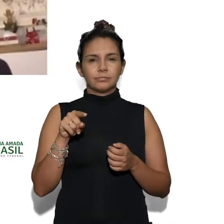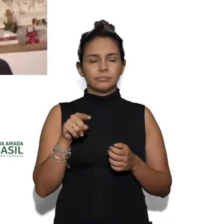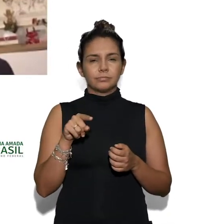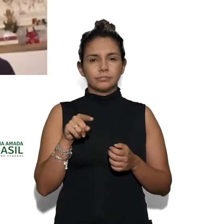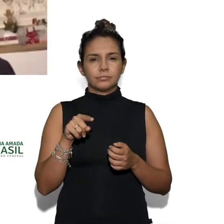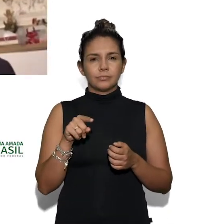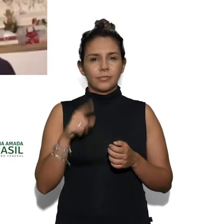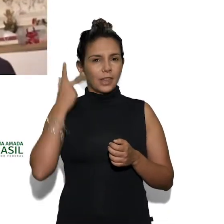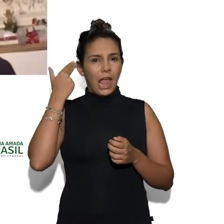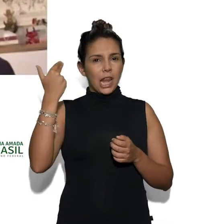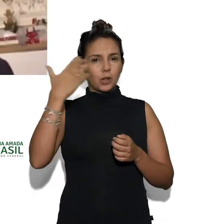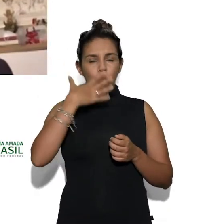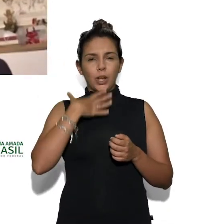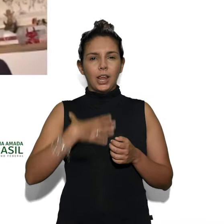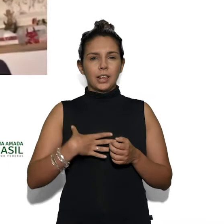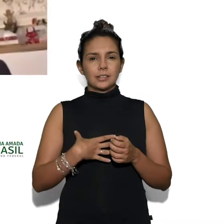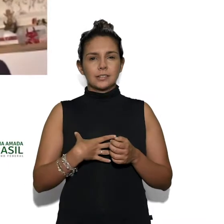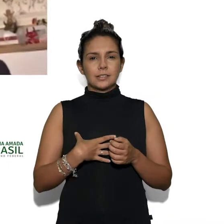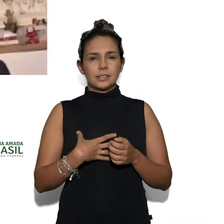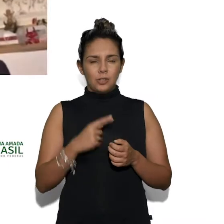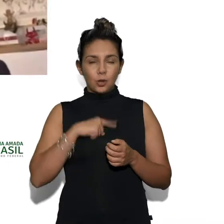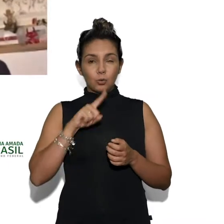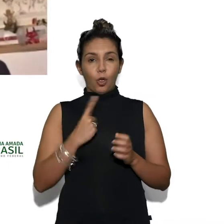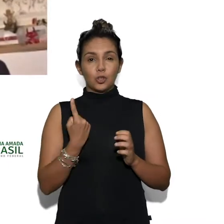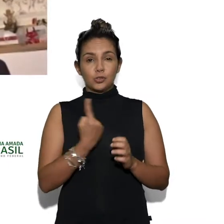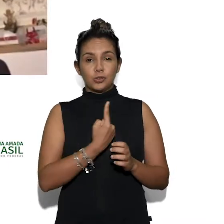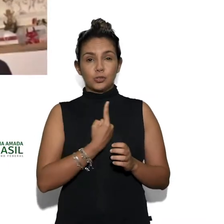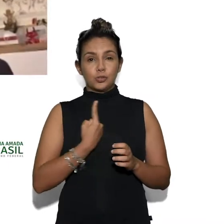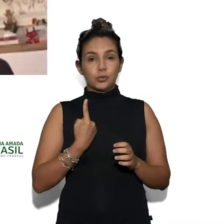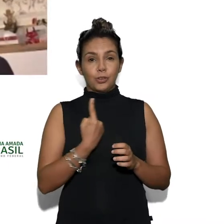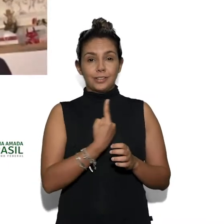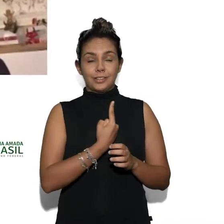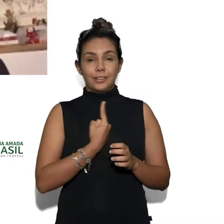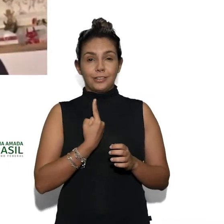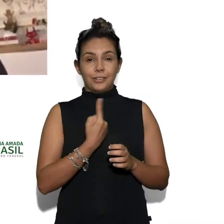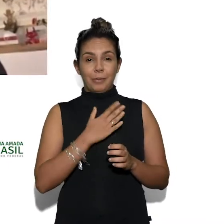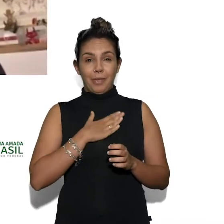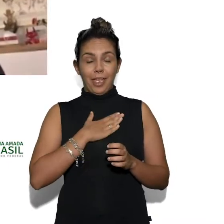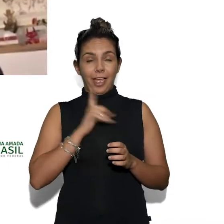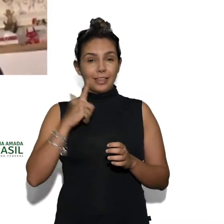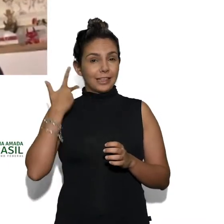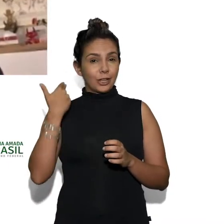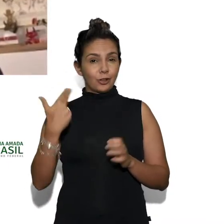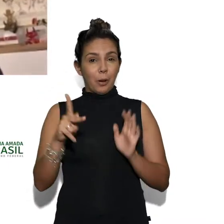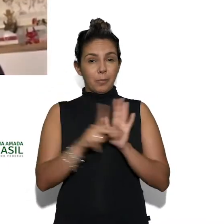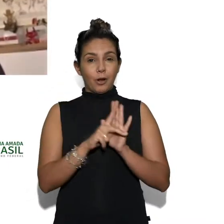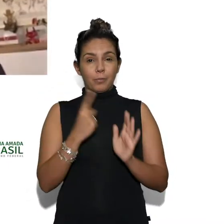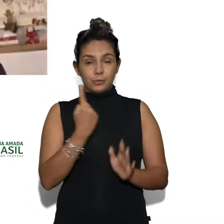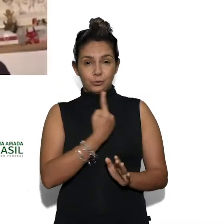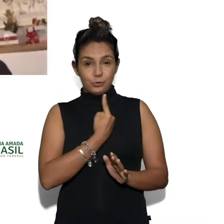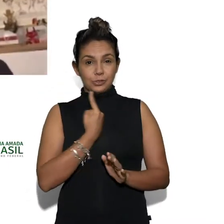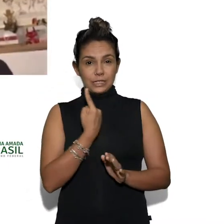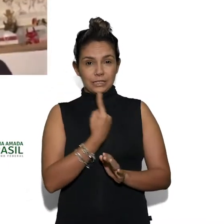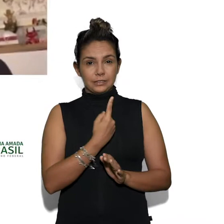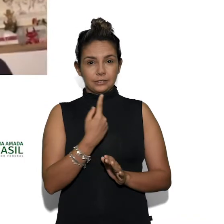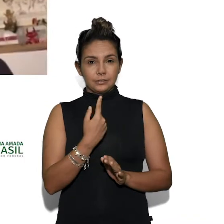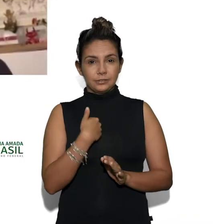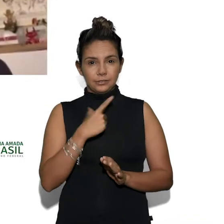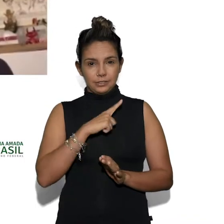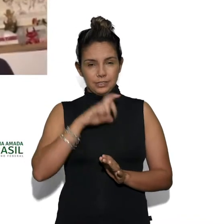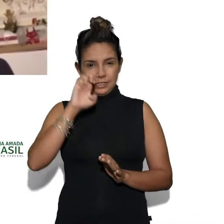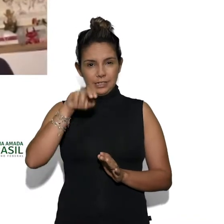um indivíduo cuja natureza é solitária. A minha natureza, embora eu